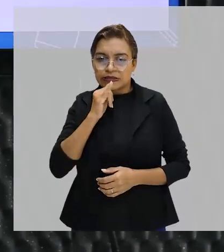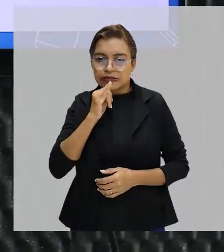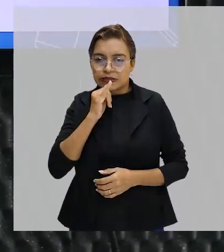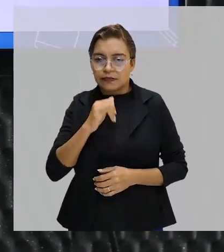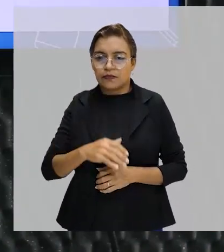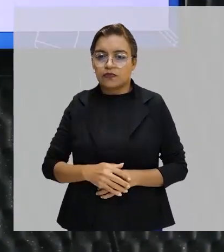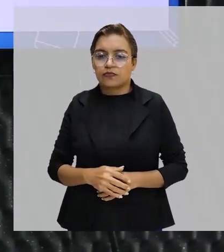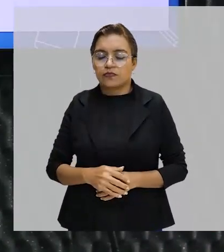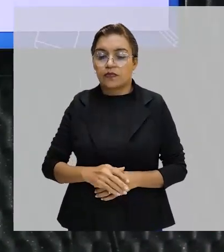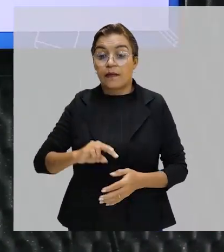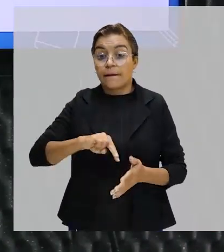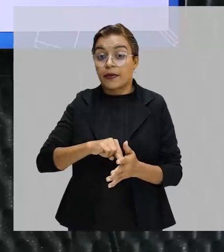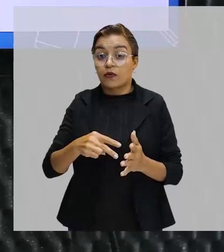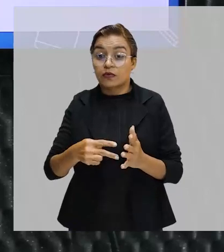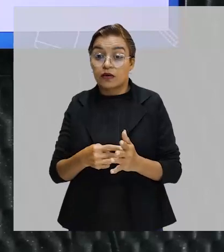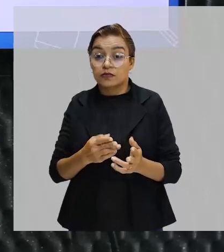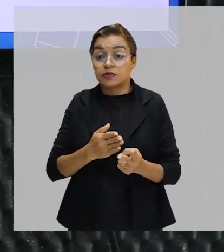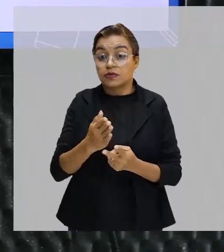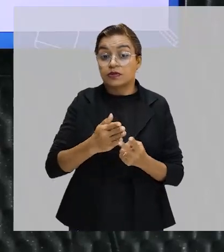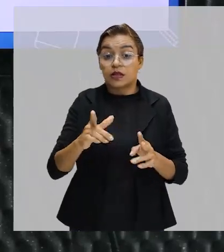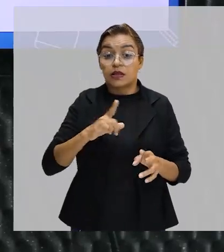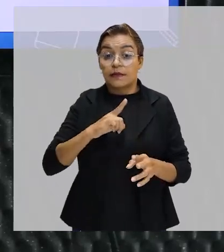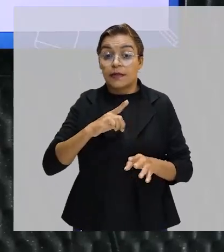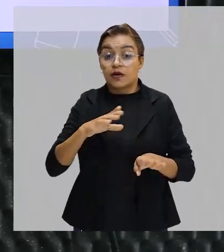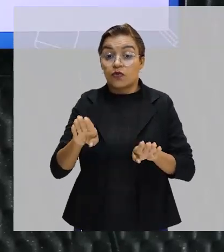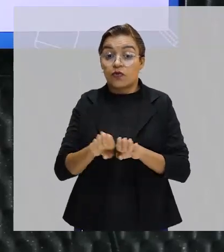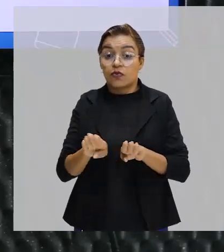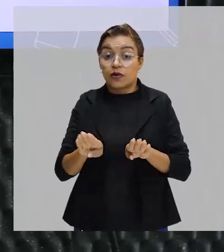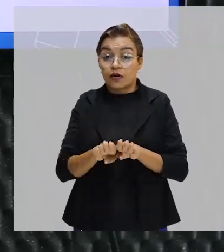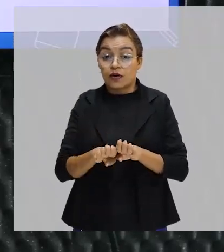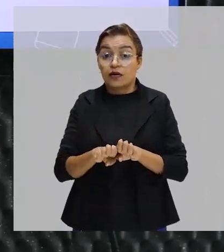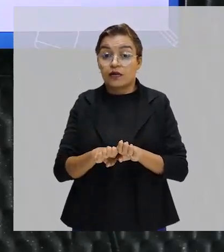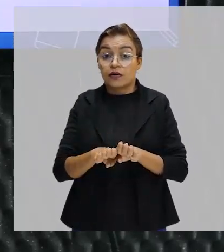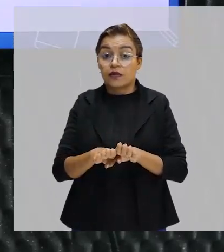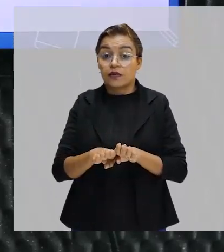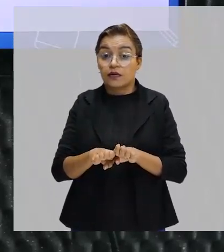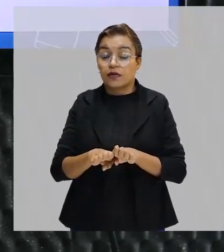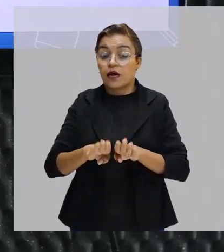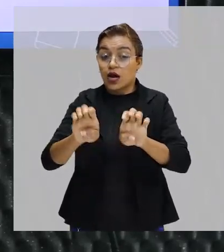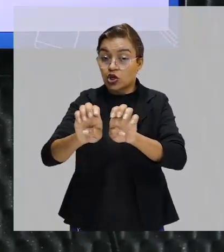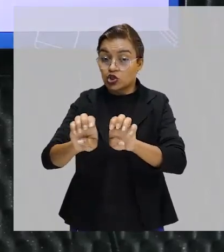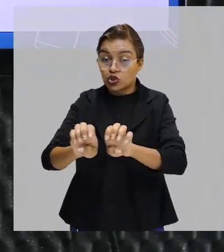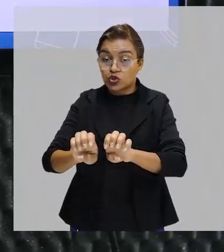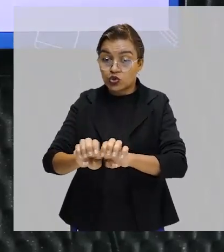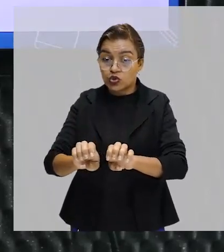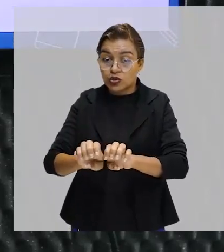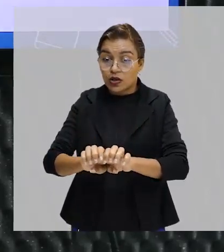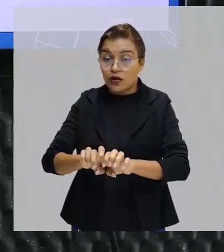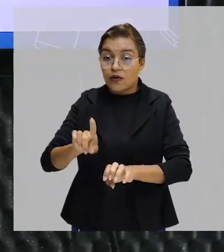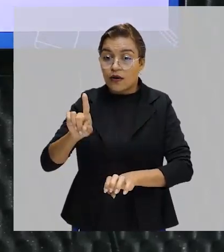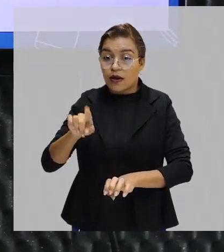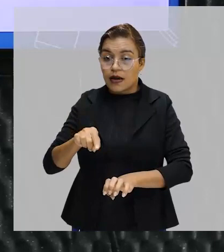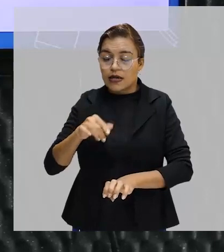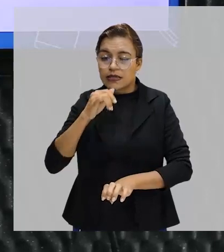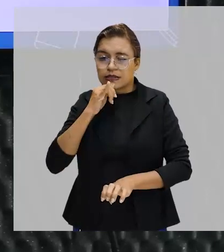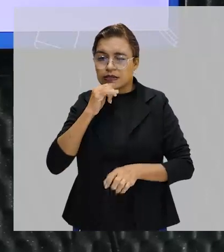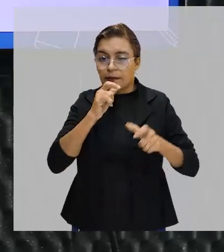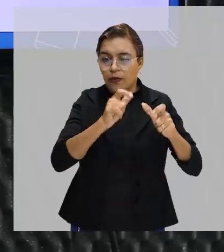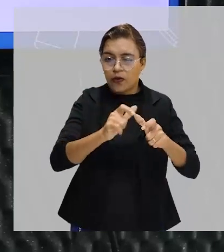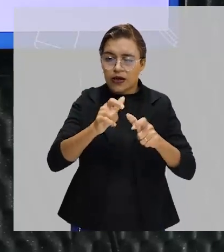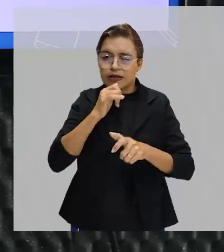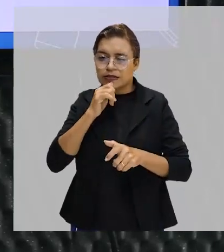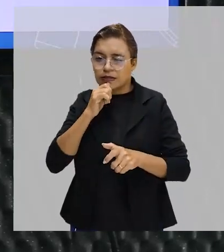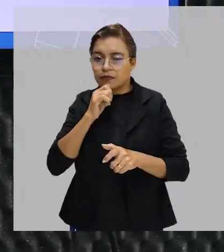essas palavras foram colocadas, aí trata-se de uma ambiguidade estrutural. Exigiu o dinheiro